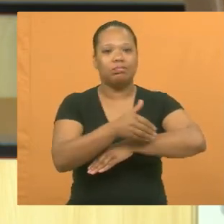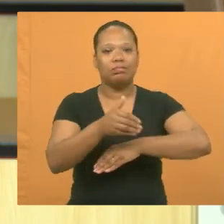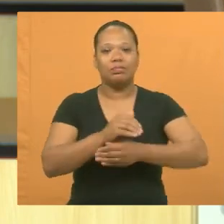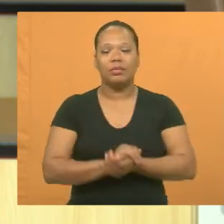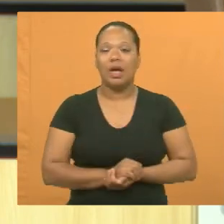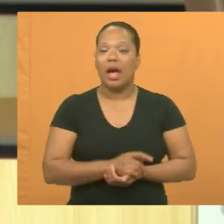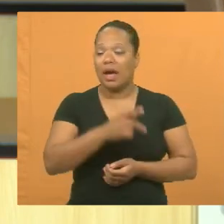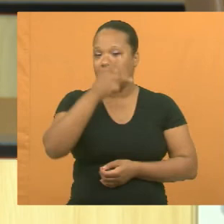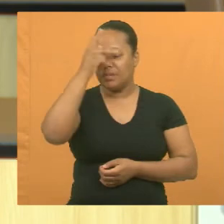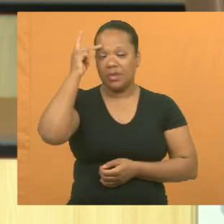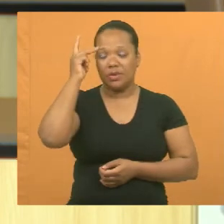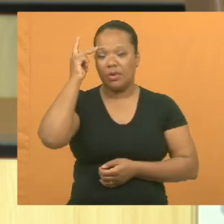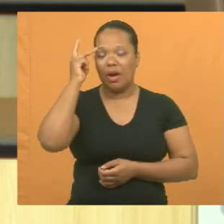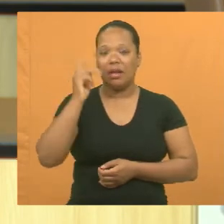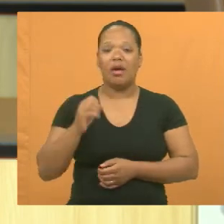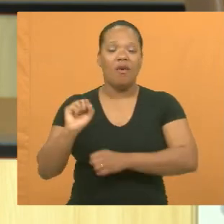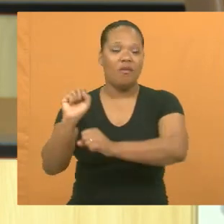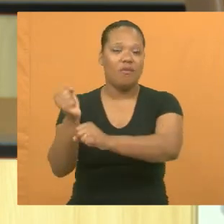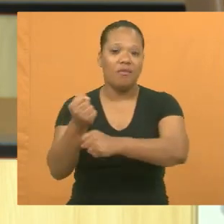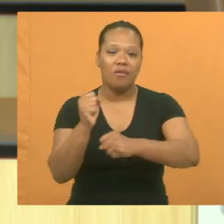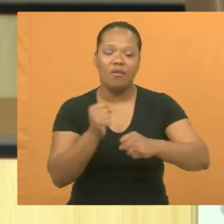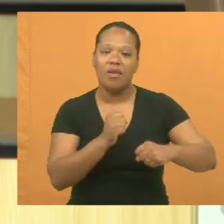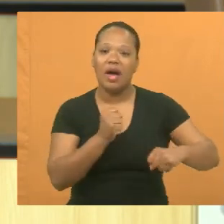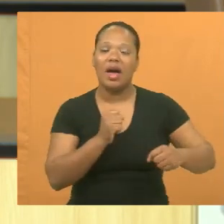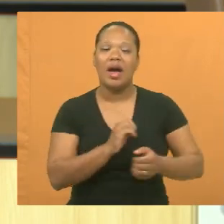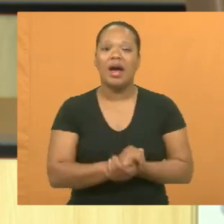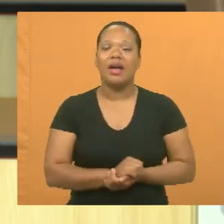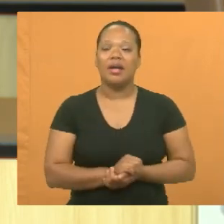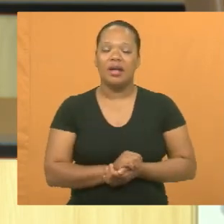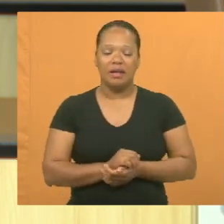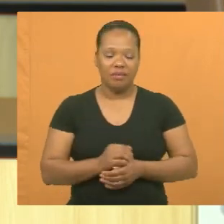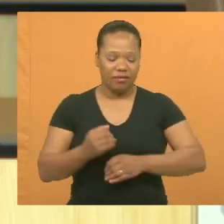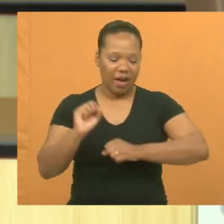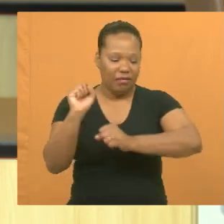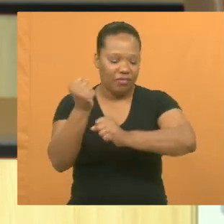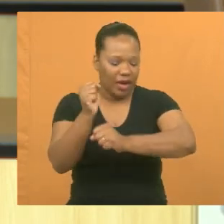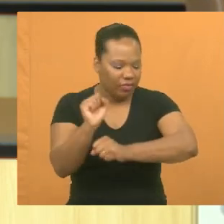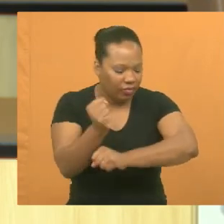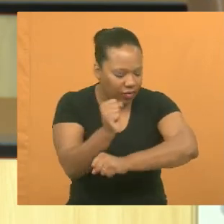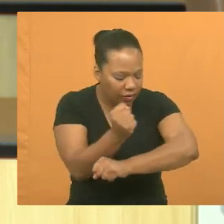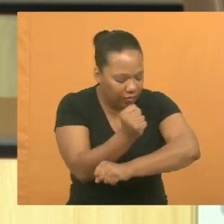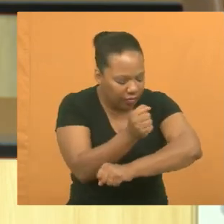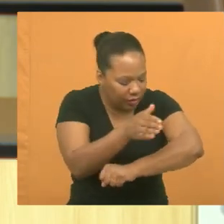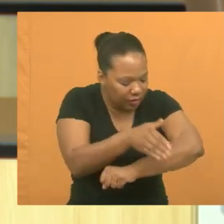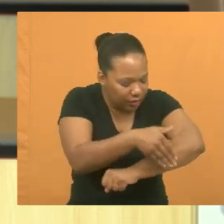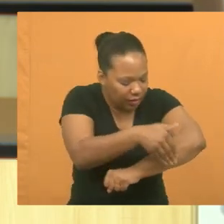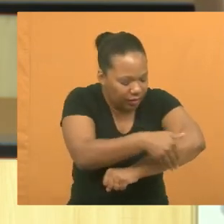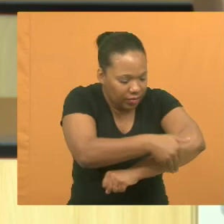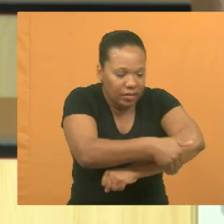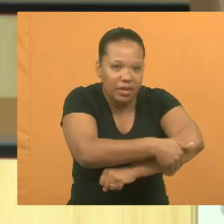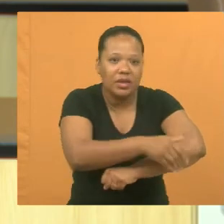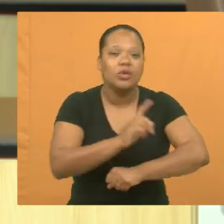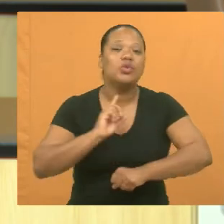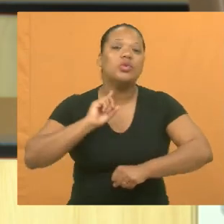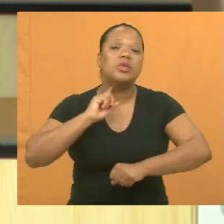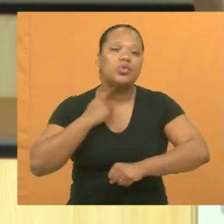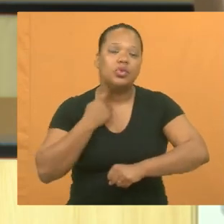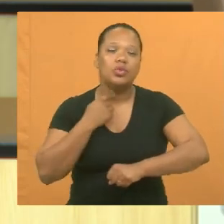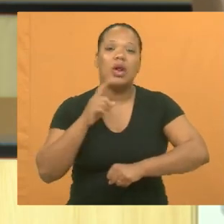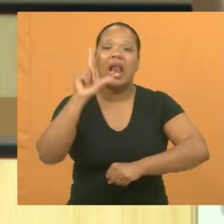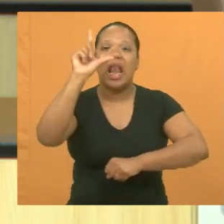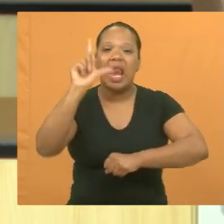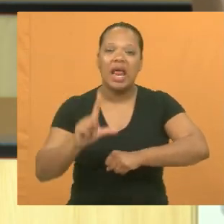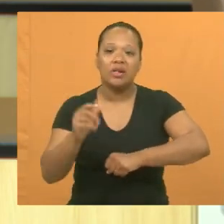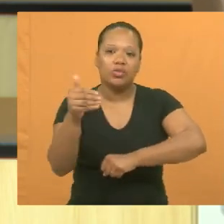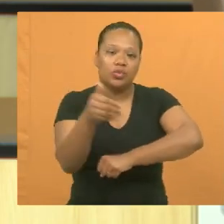da sua calçada, da sujeira e joga no bueiro. Então, que nós possamos cobrar, sim, a limpeza